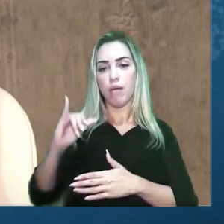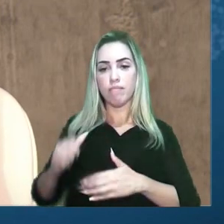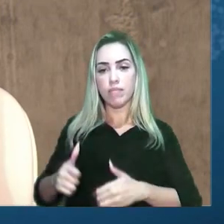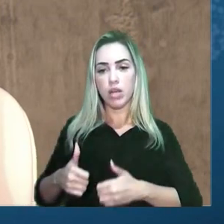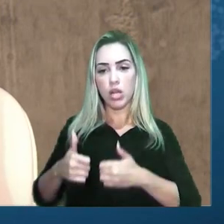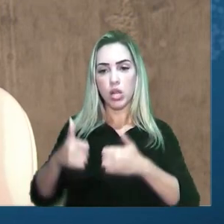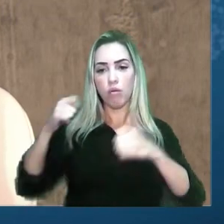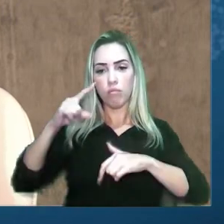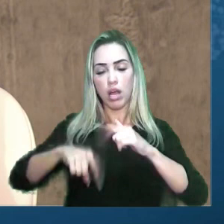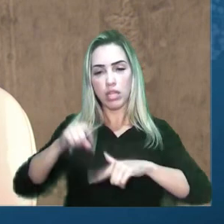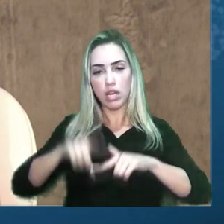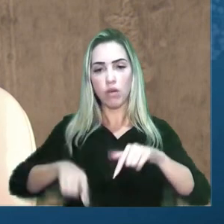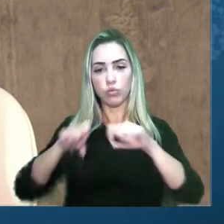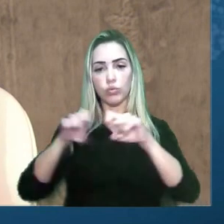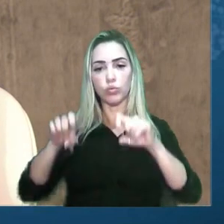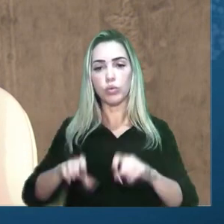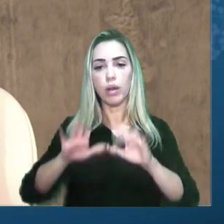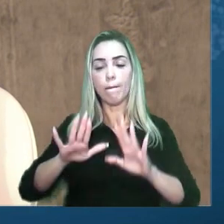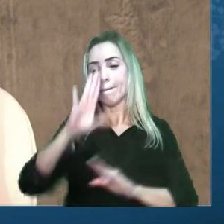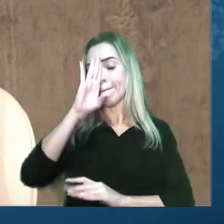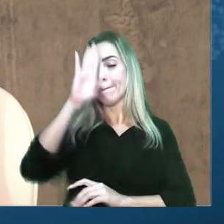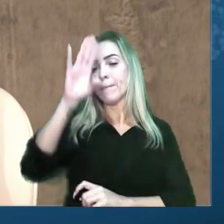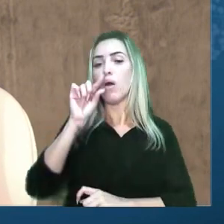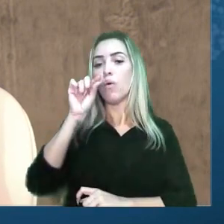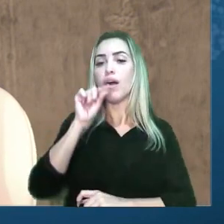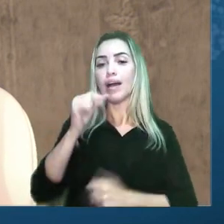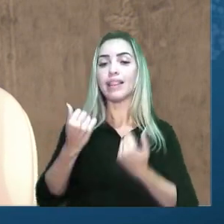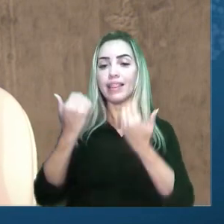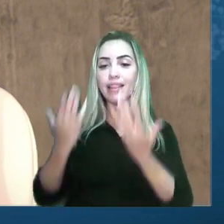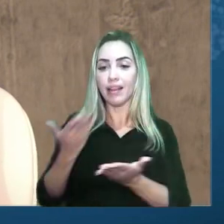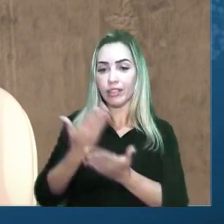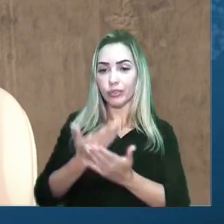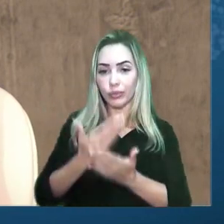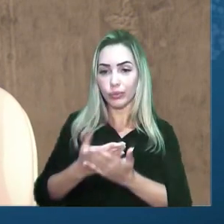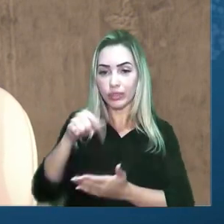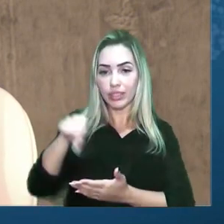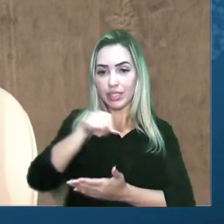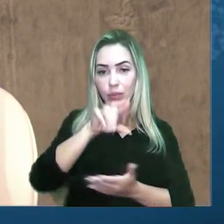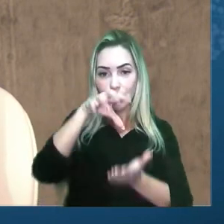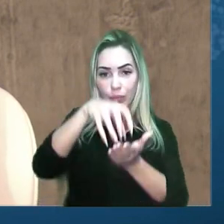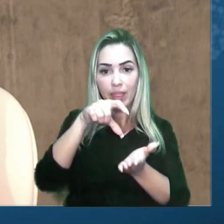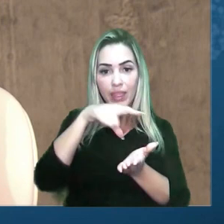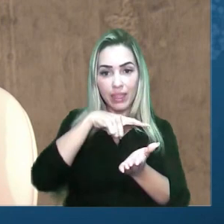equipados, mas o principal é trazer estudos, que esses centros eles tenham